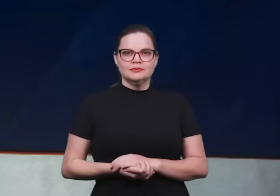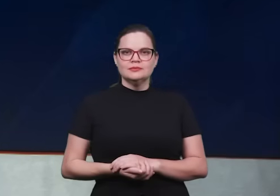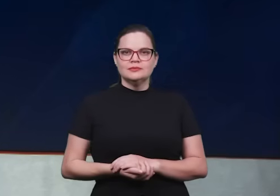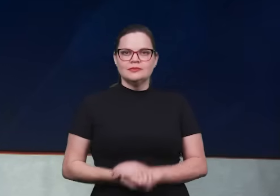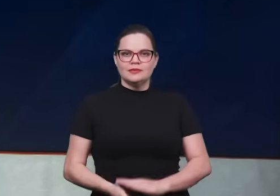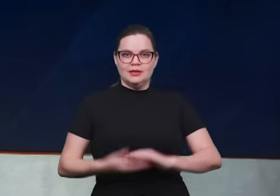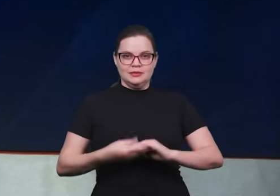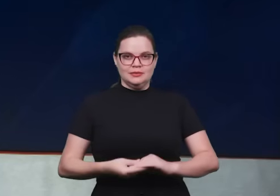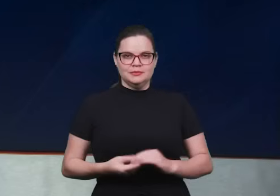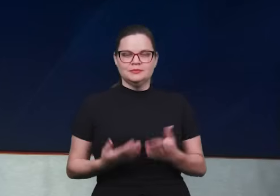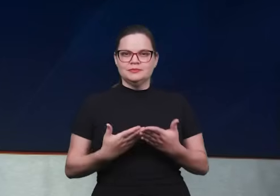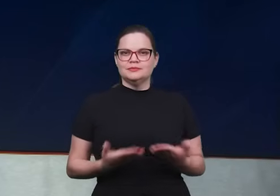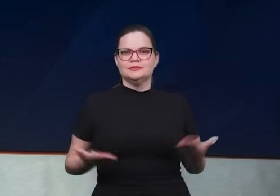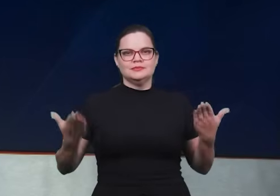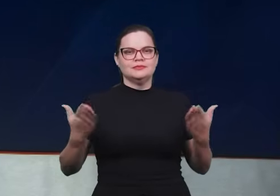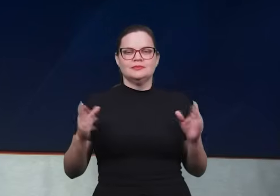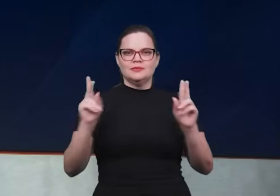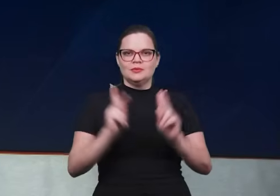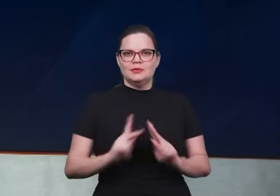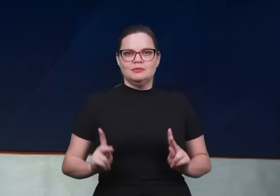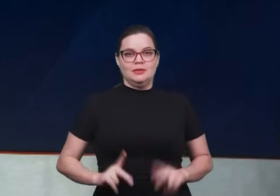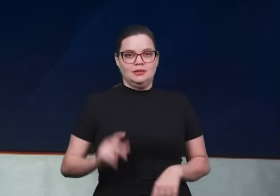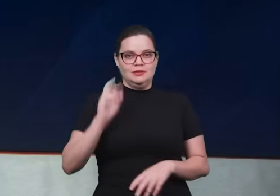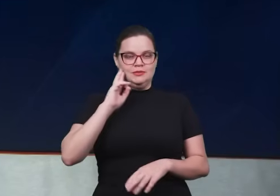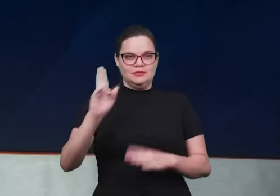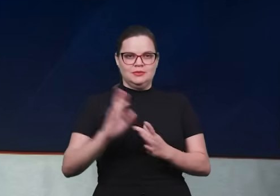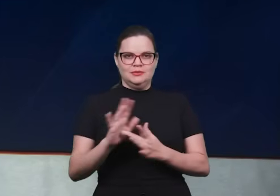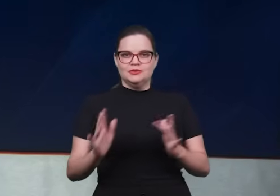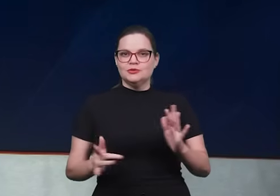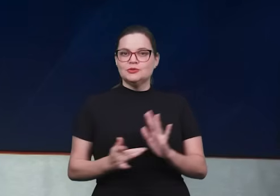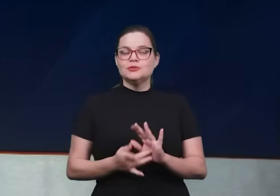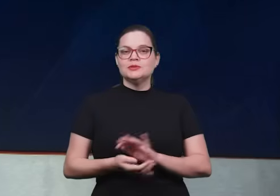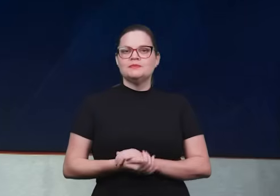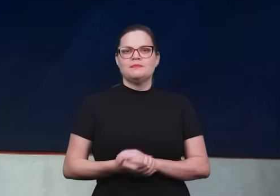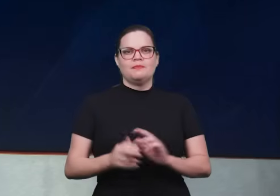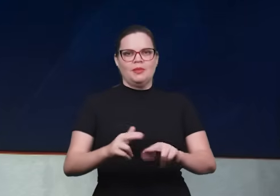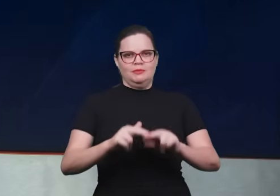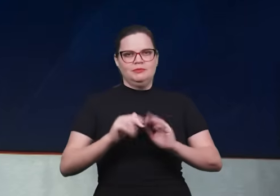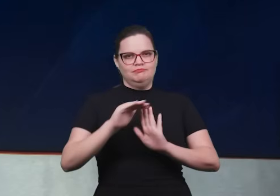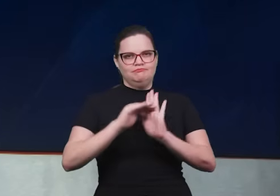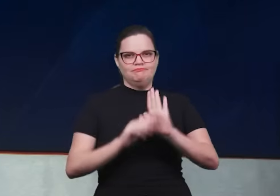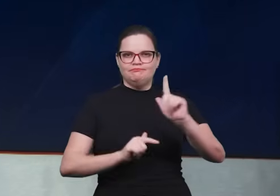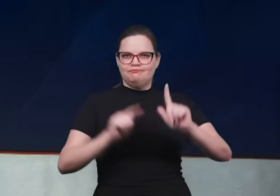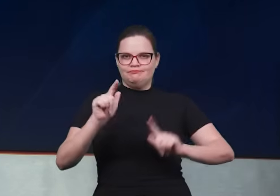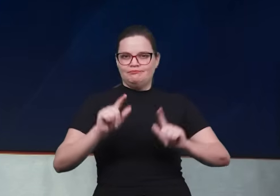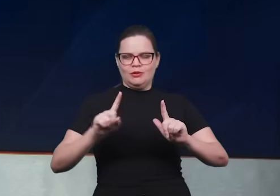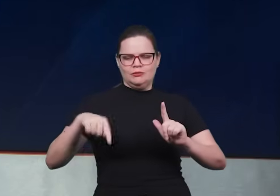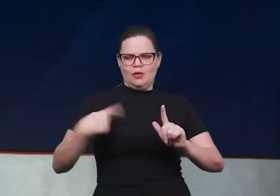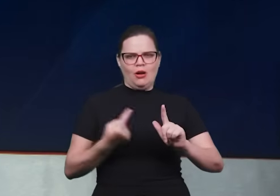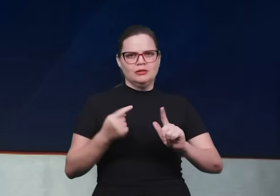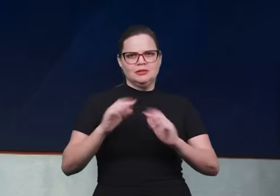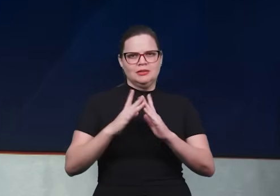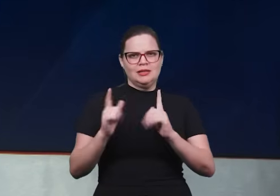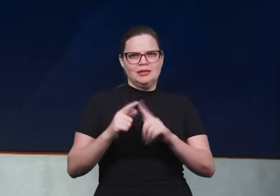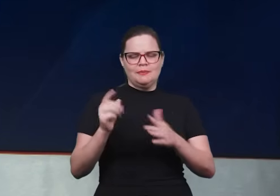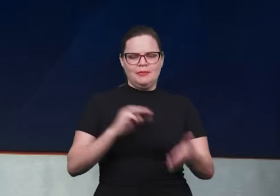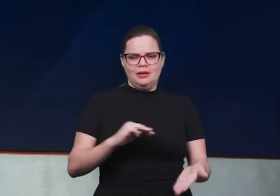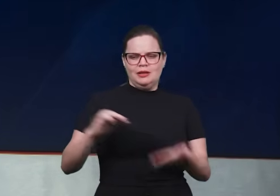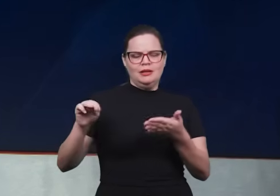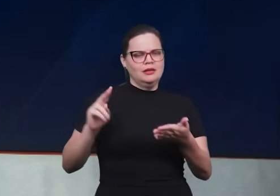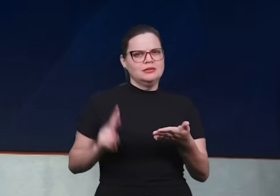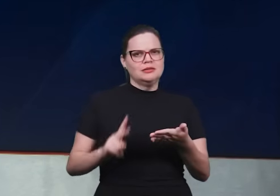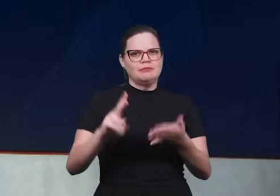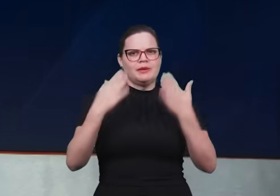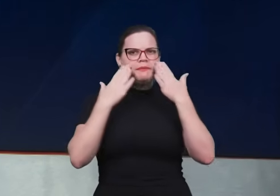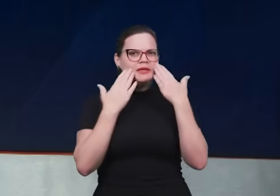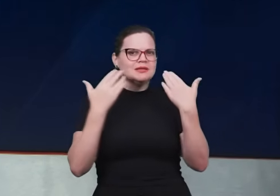Saudamos todos que nos assistem com a paz do Senhor Jesus Cristo. Por meio deste canal, apresentamos sempre o programa da Igreja